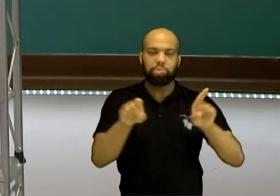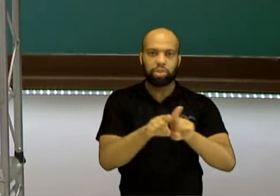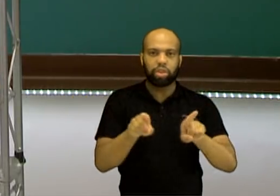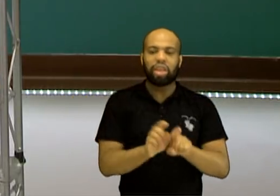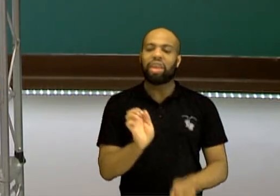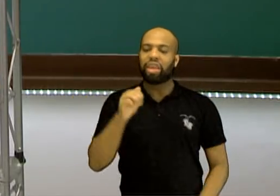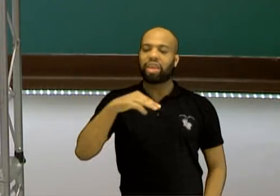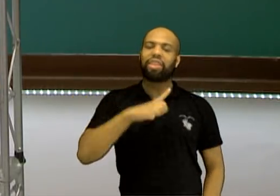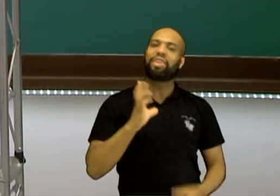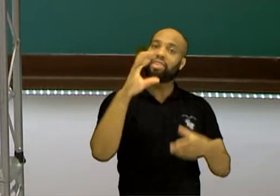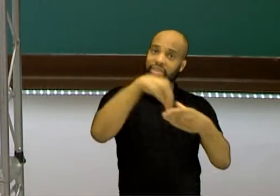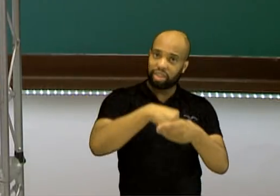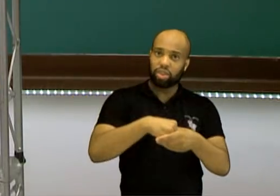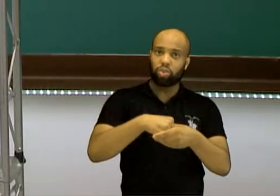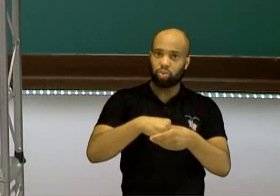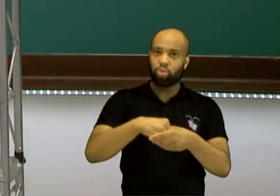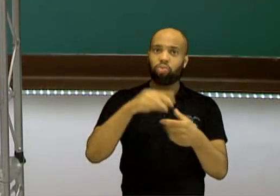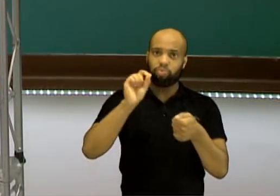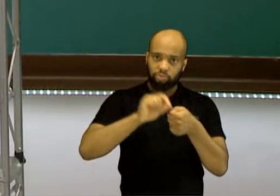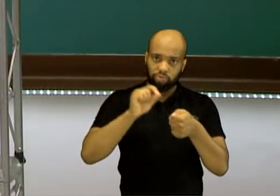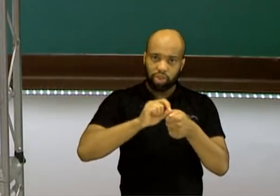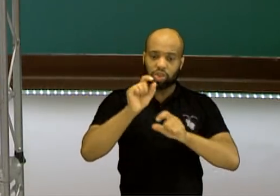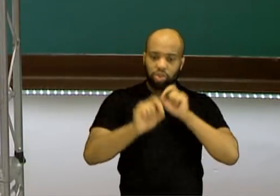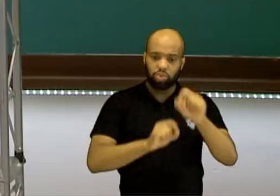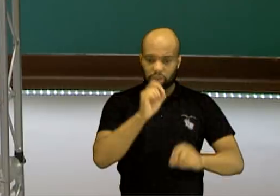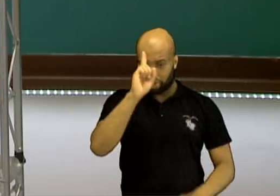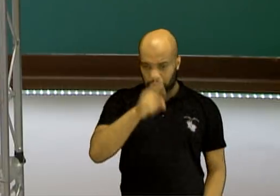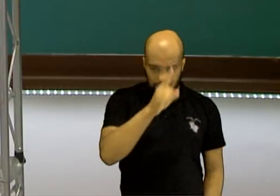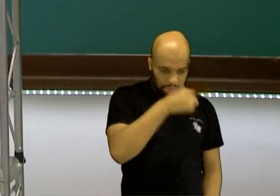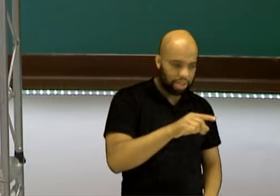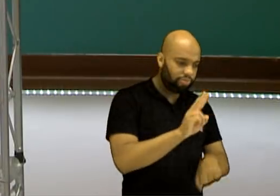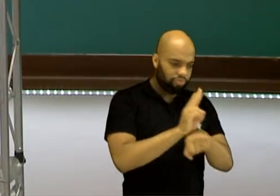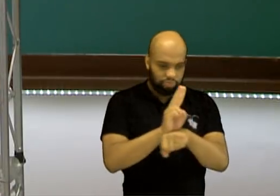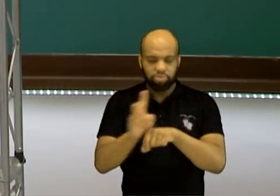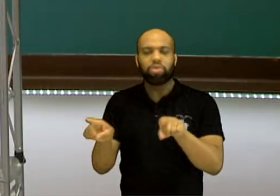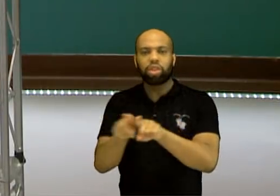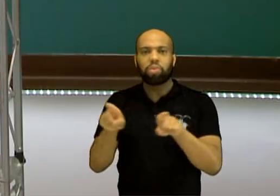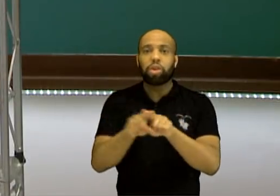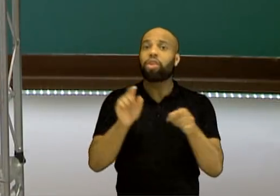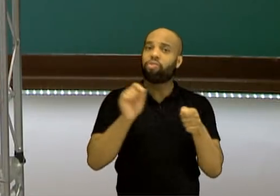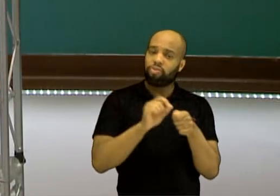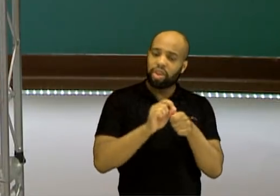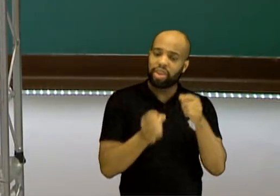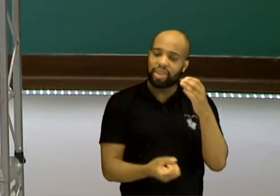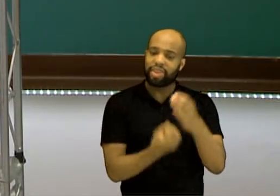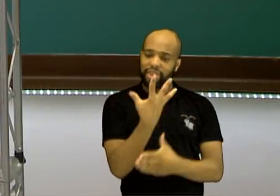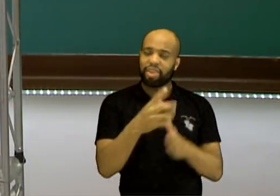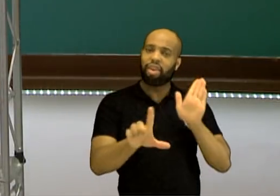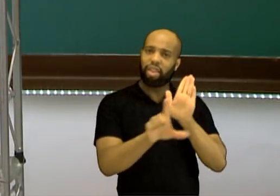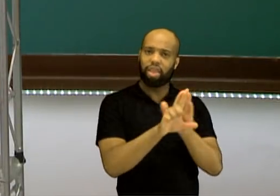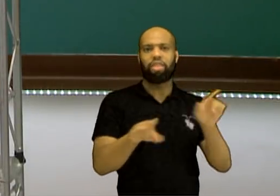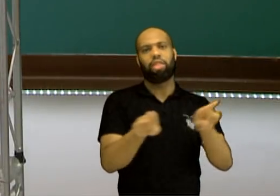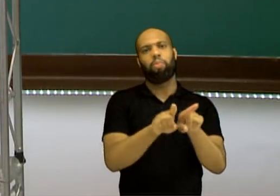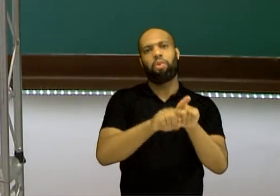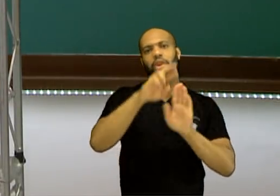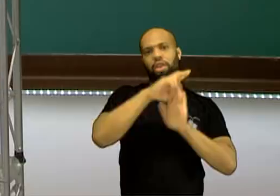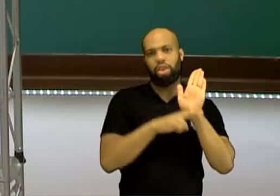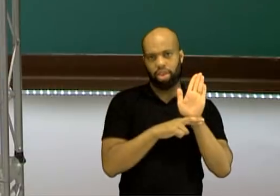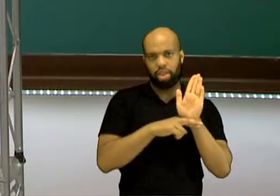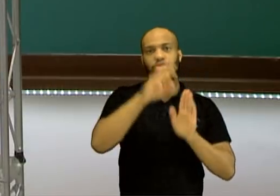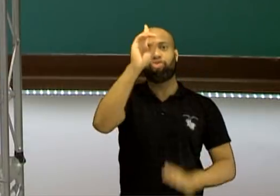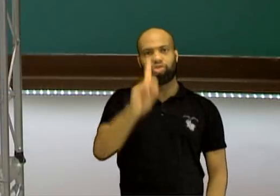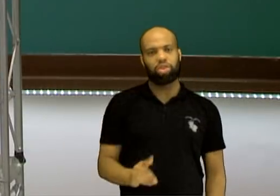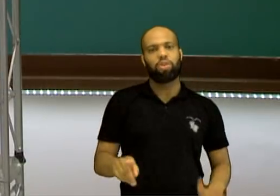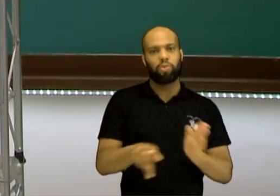esses poderes, que é responsável por reger, por fiscalizar e estabelecer leis, regras, direitos